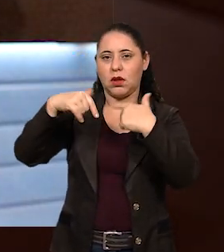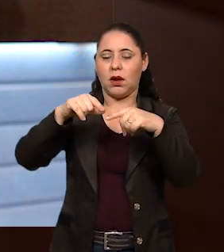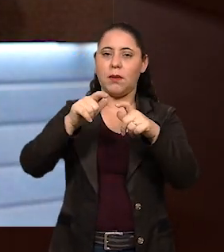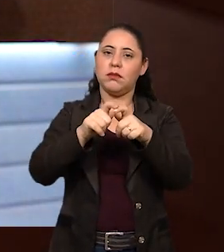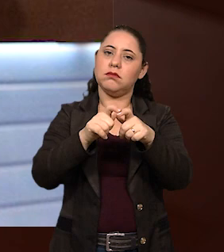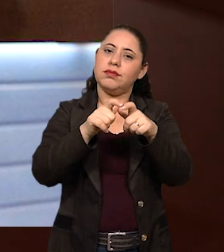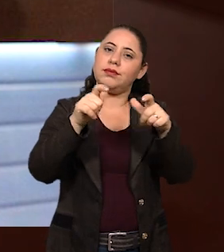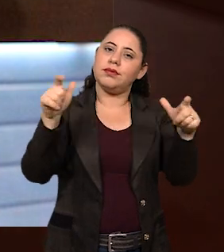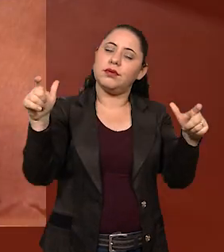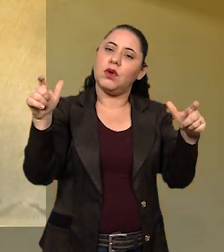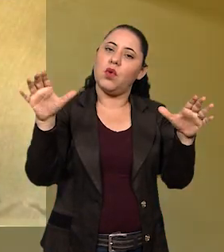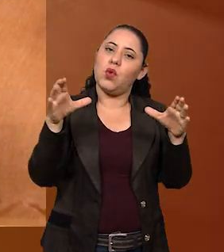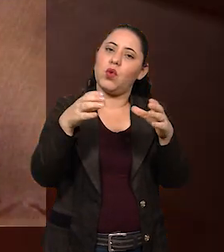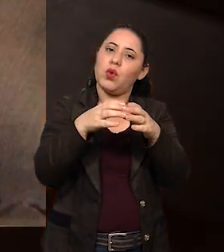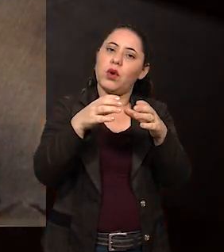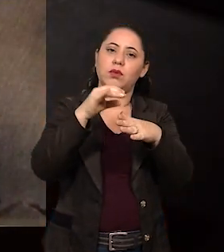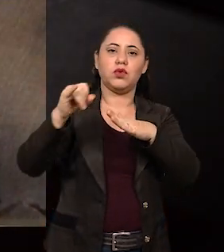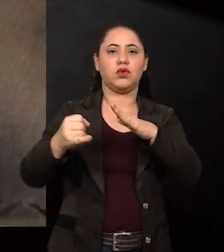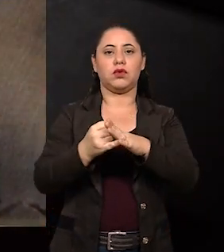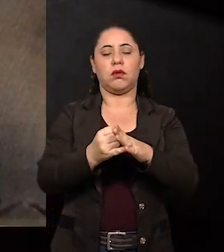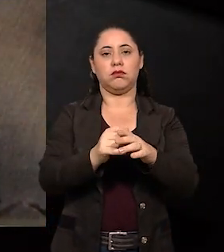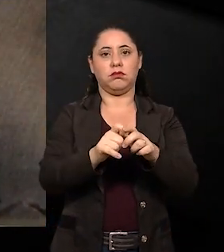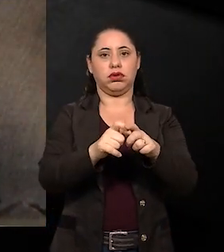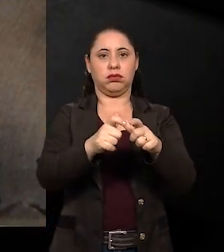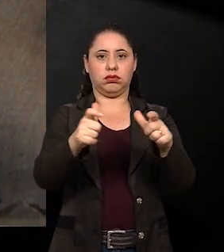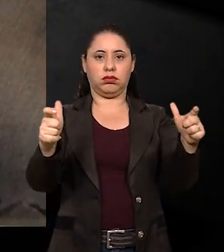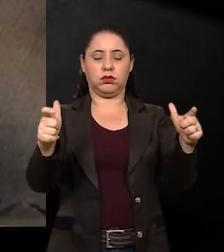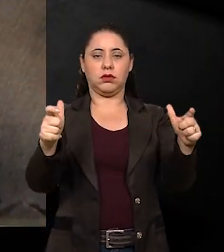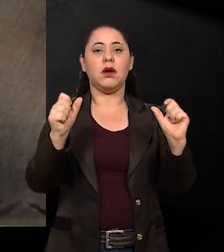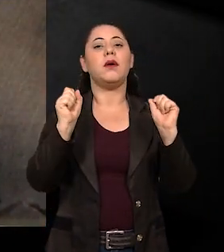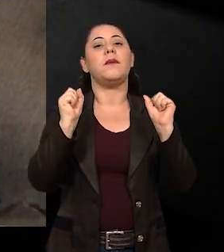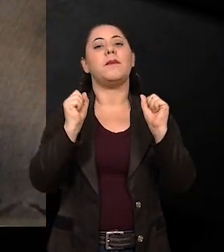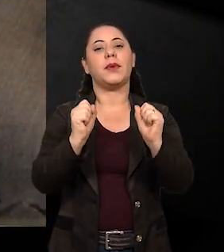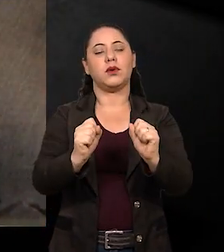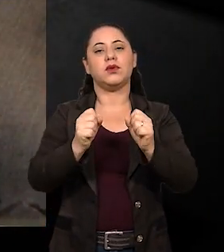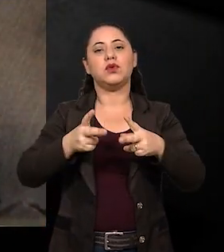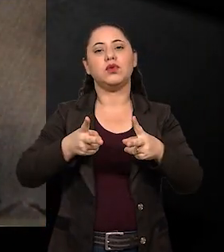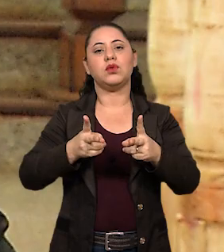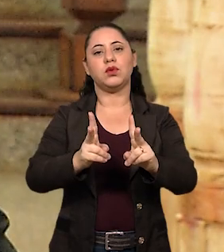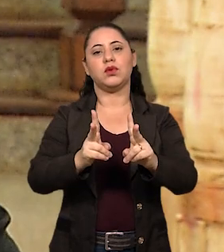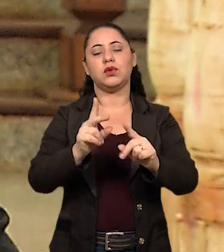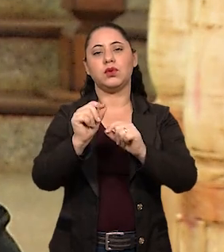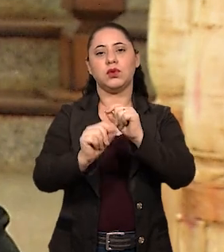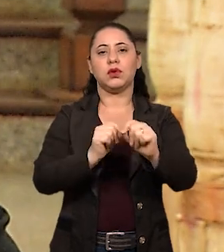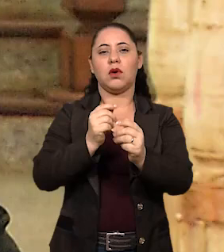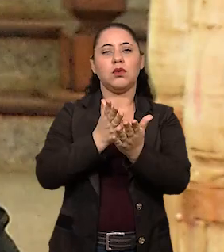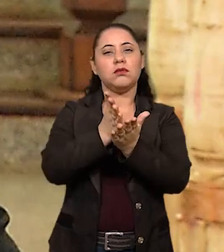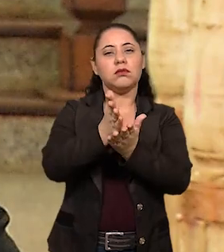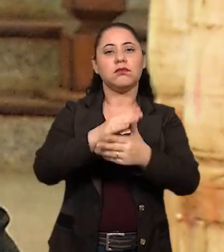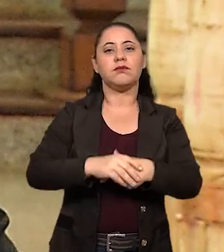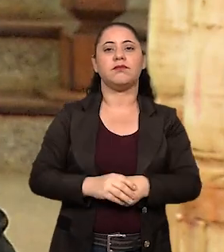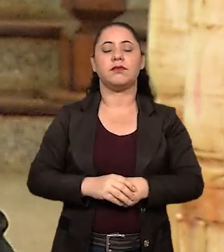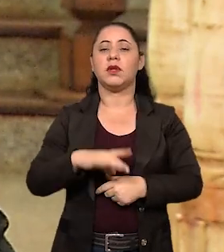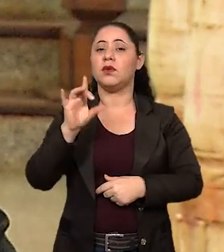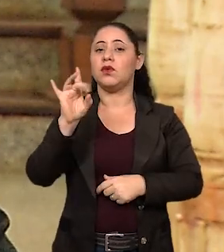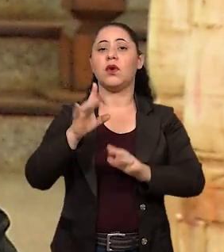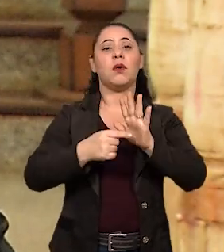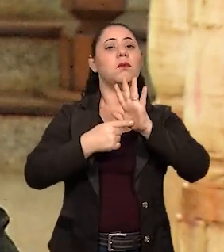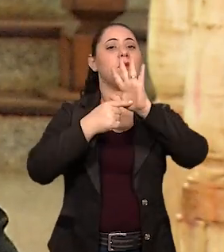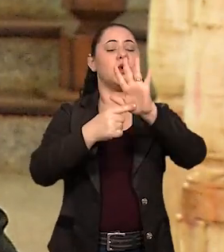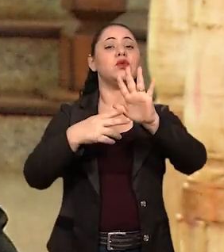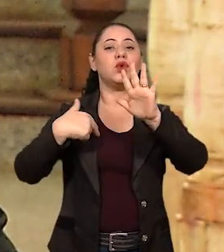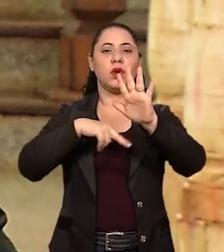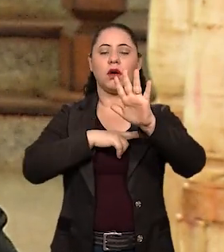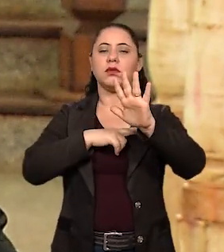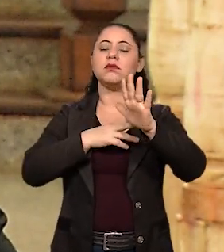pelo engrandecimento da Ordem, pelo engrandecimento da instituição, para que possamos continuar nesse caminho. E isso só mostra